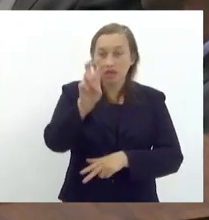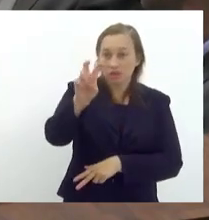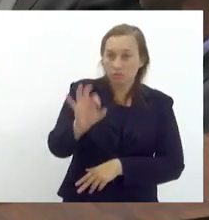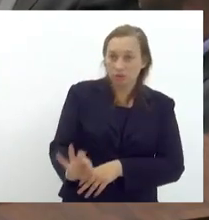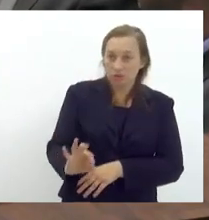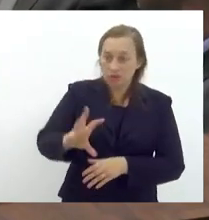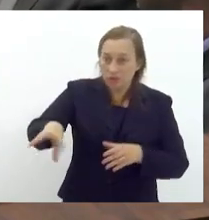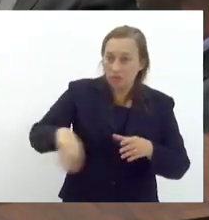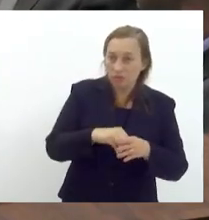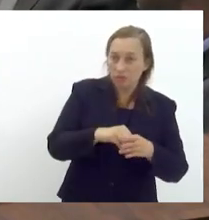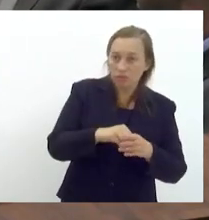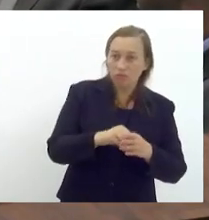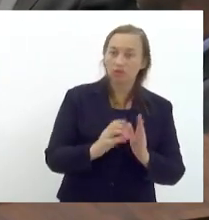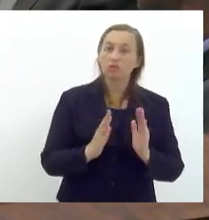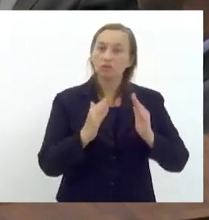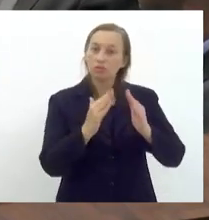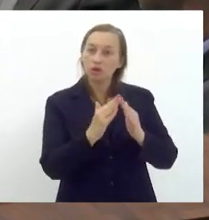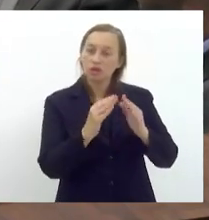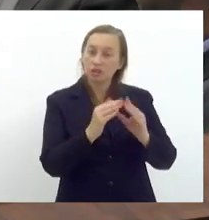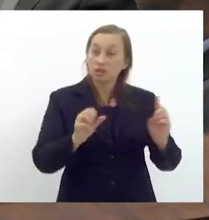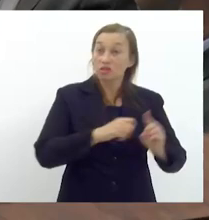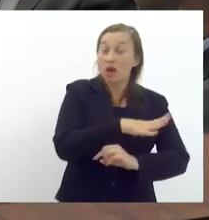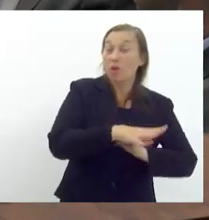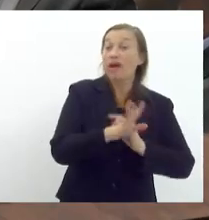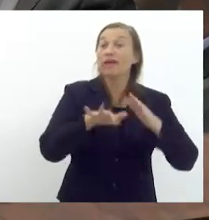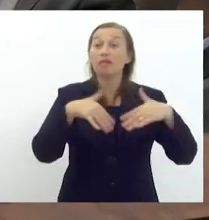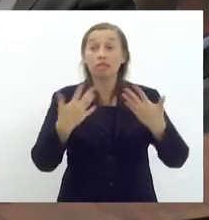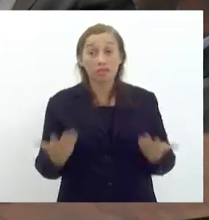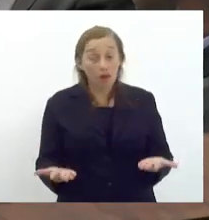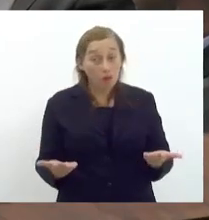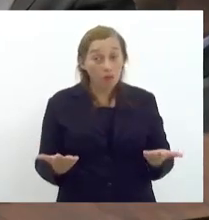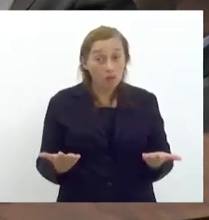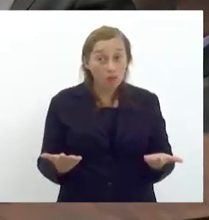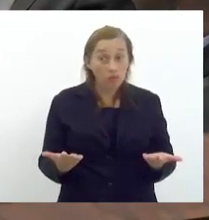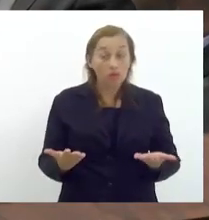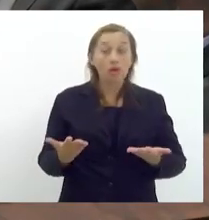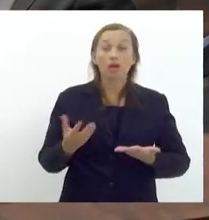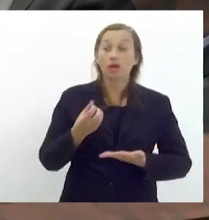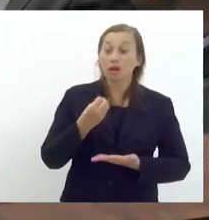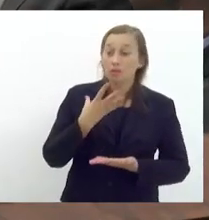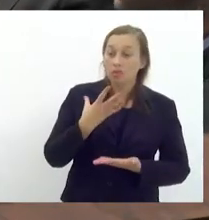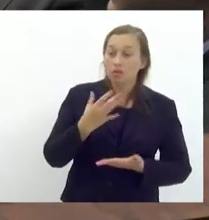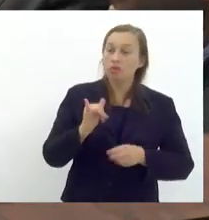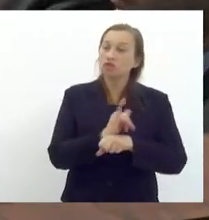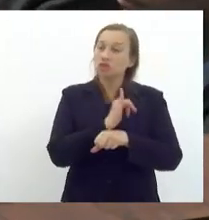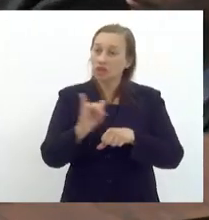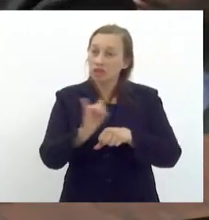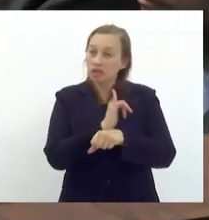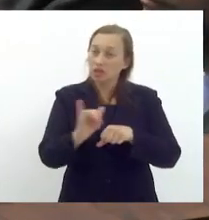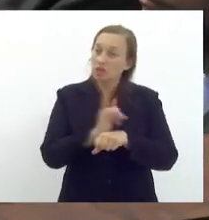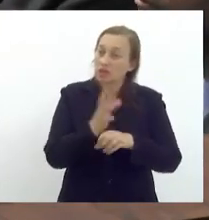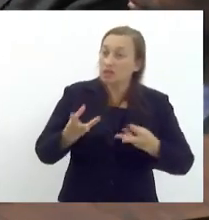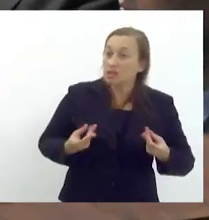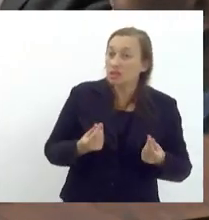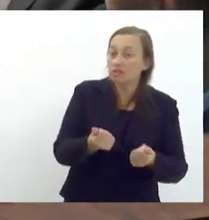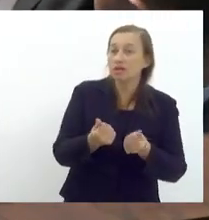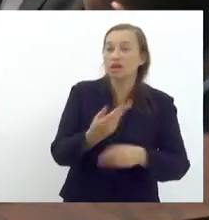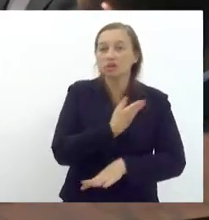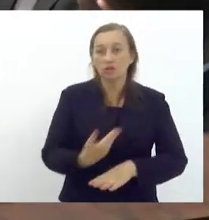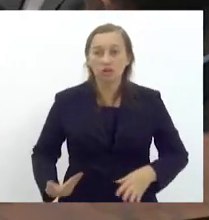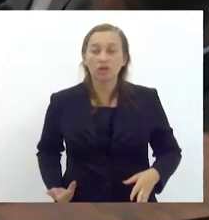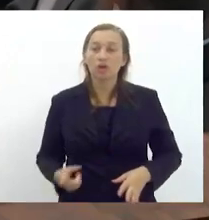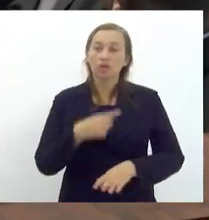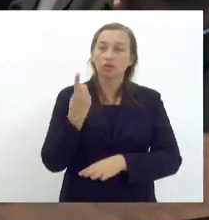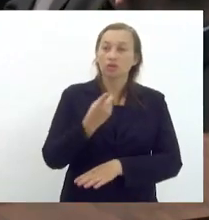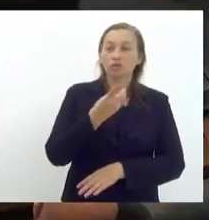no fundo de habitação social Então eu acho que é uma medida de boa causa com a sensibilidade do governo capitaniada pelo